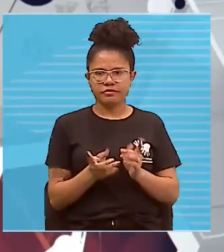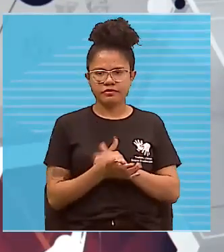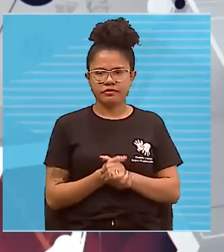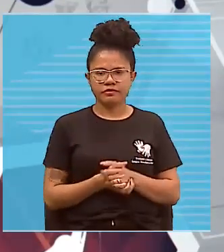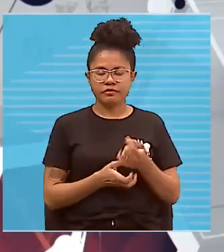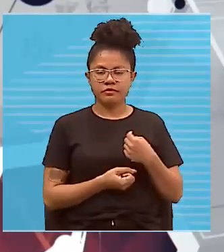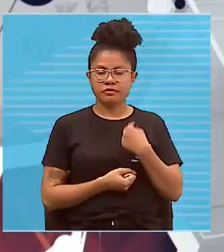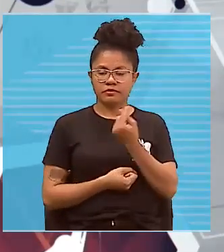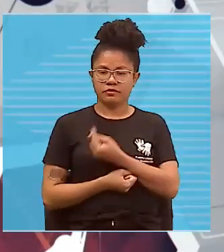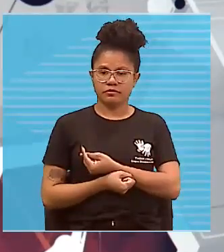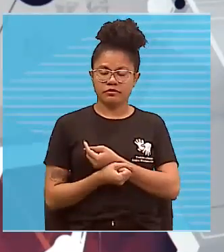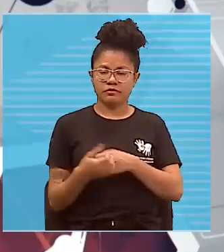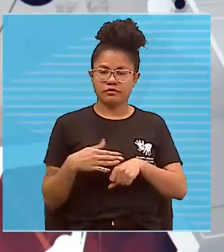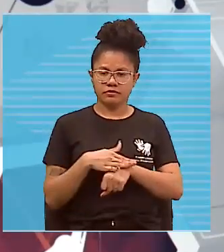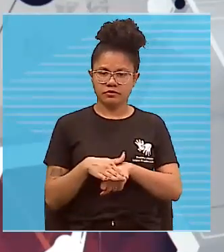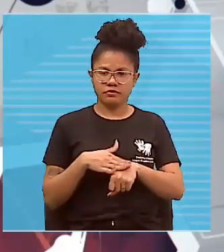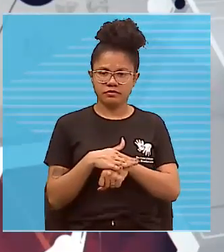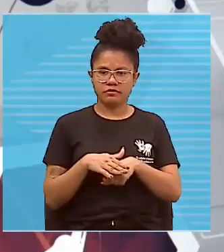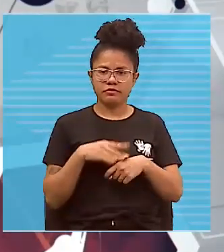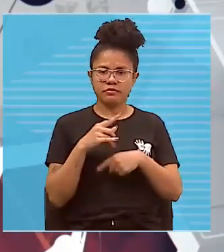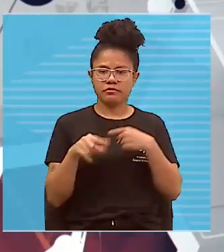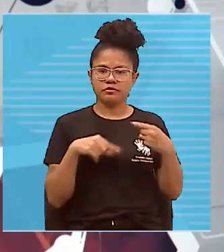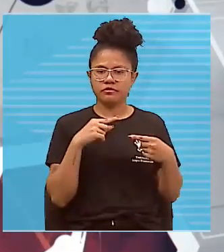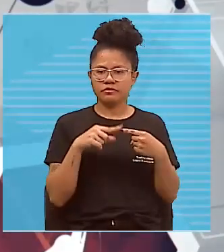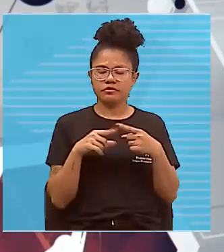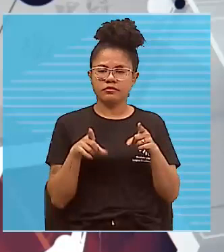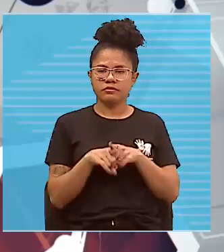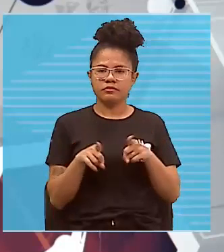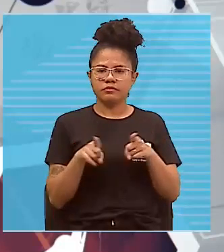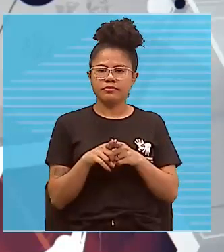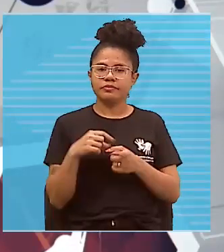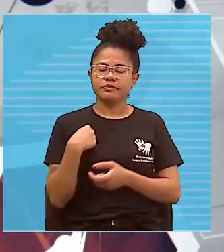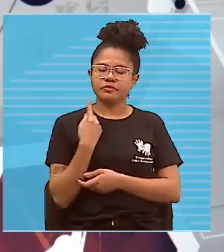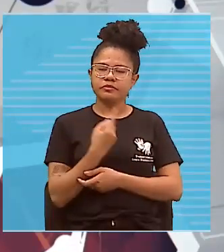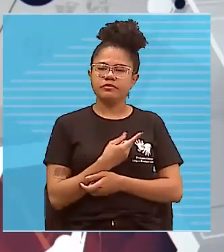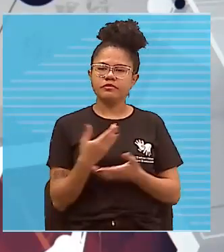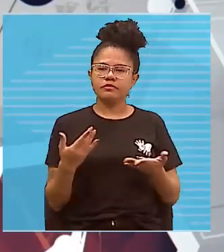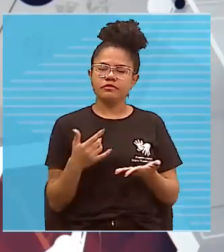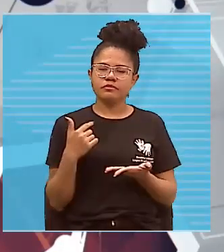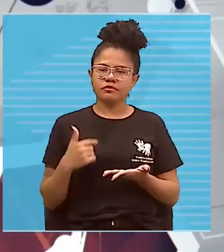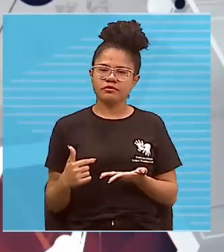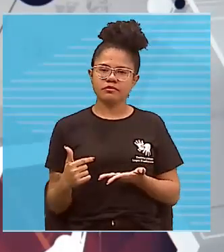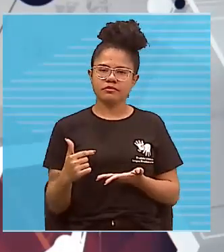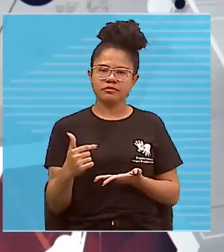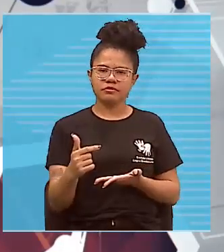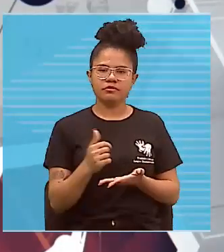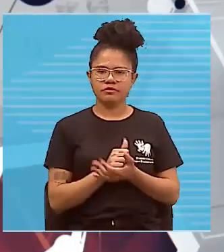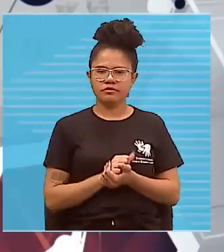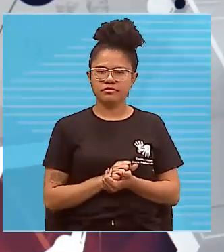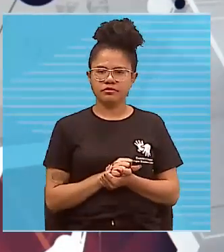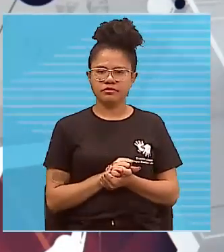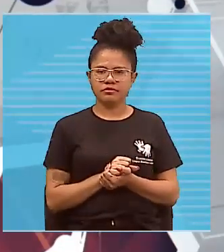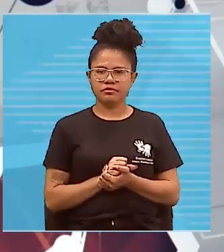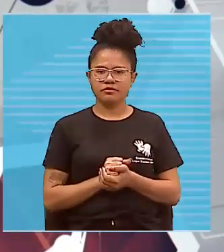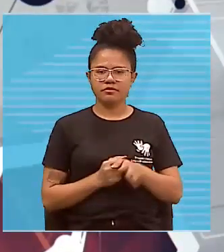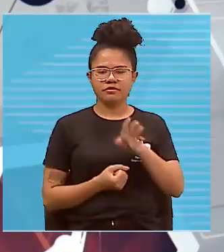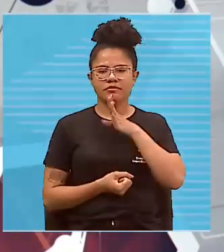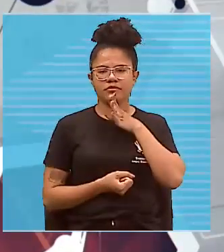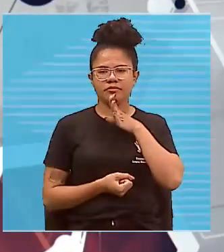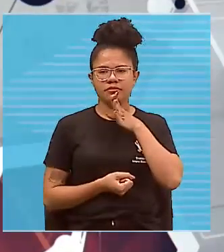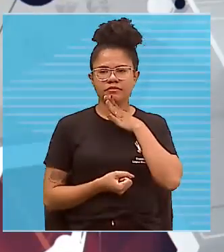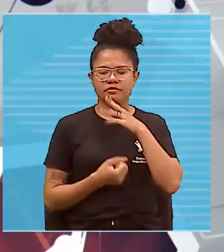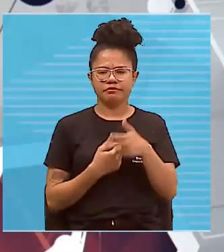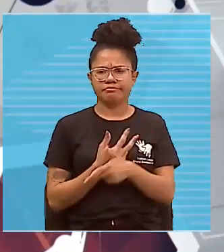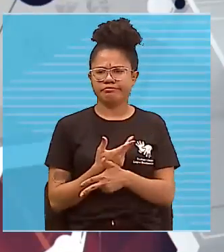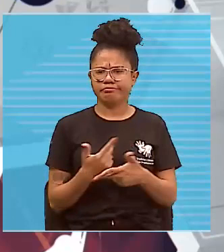a gente conversou muito sobre esses objetivos e aí a gente vai continuar conhecendo aqui alguns dos problemas que a gente já